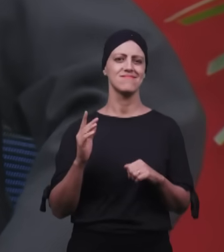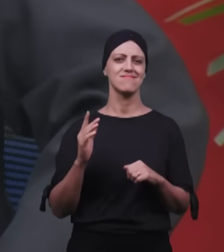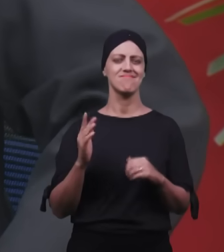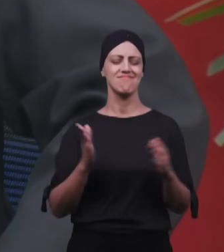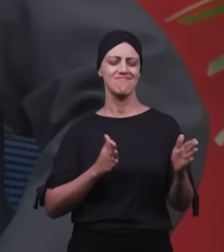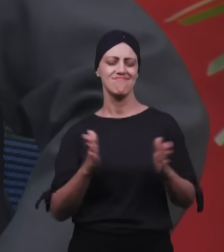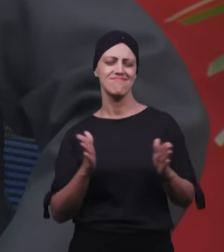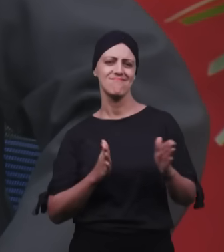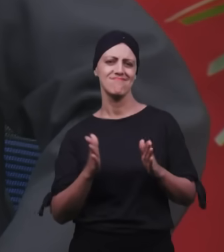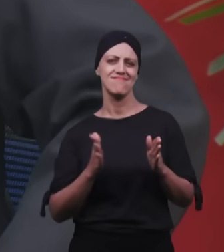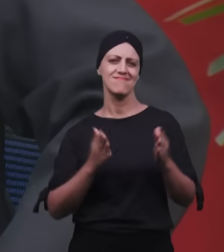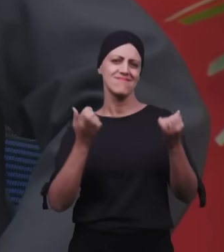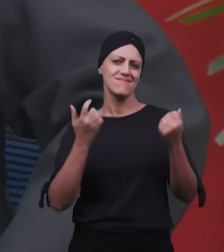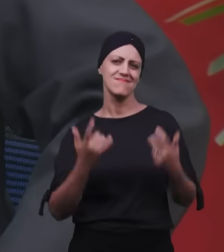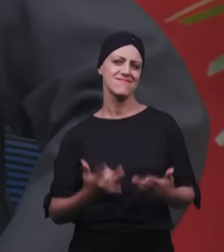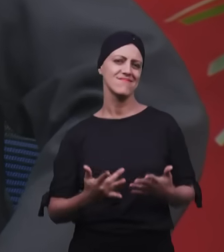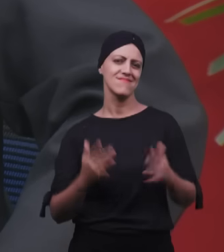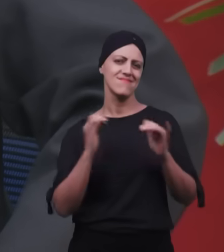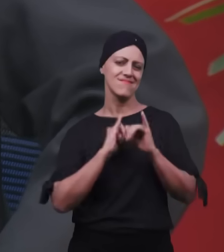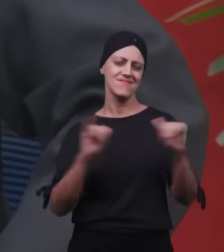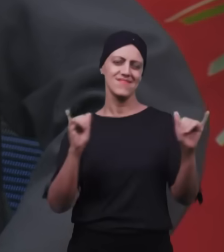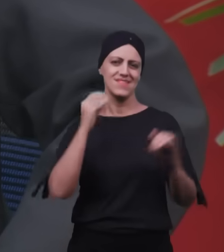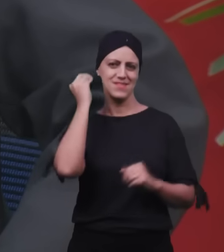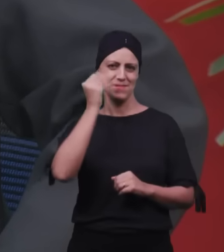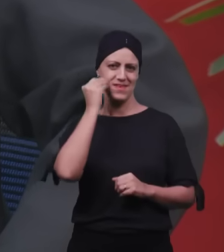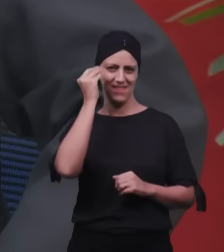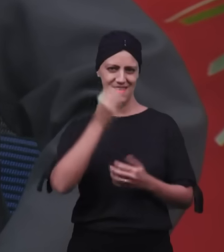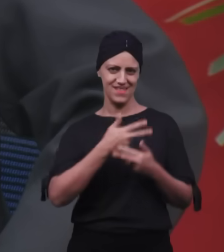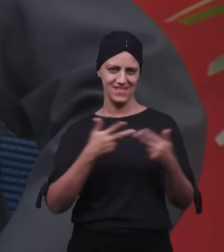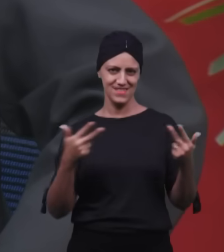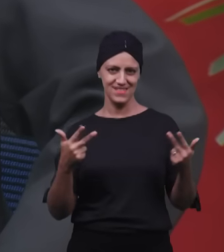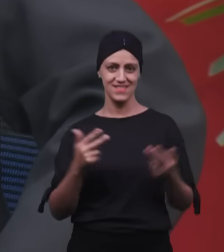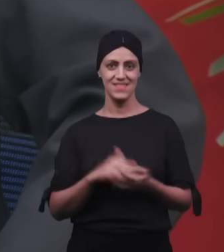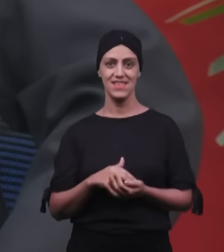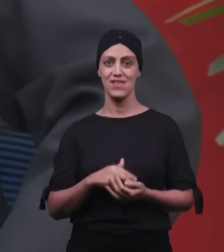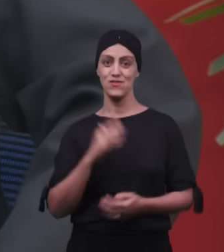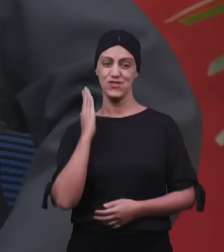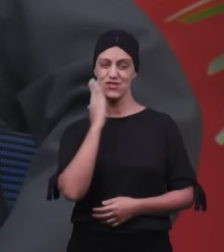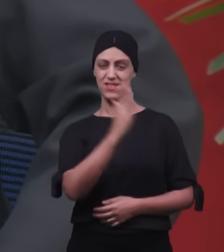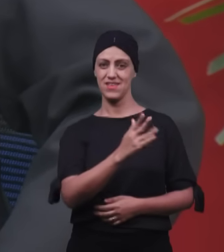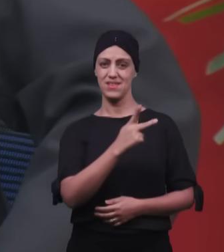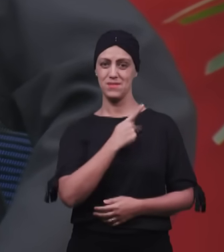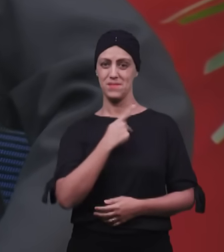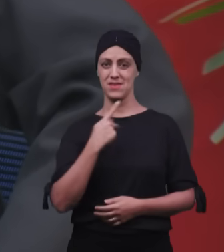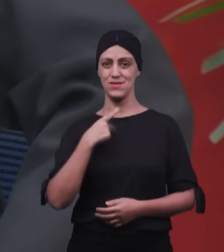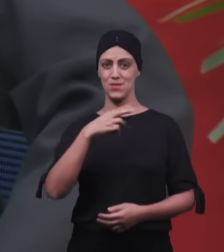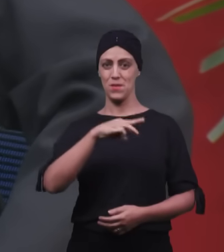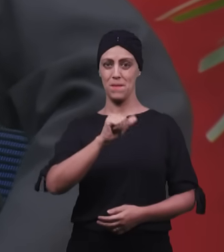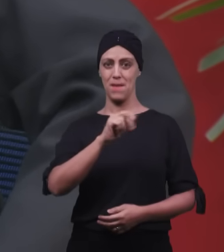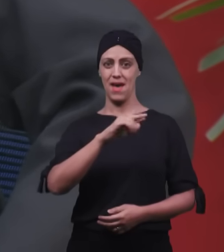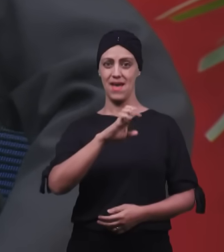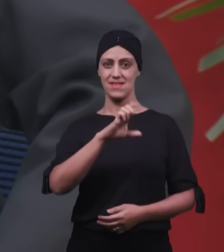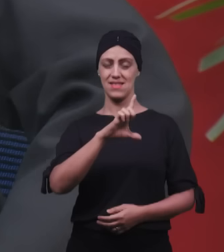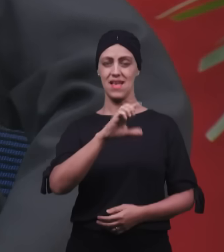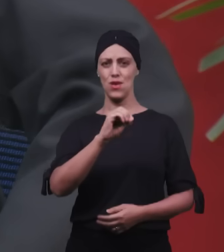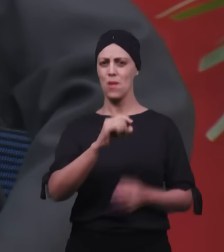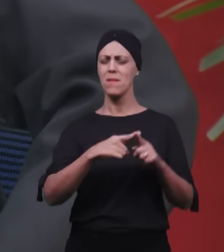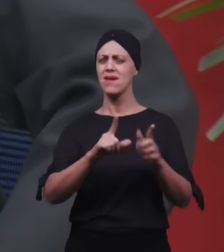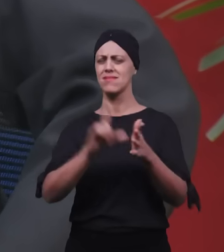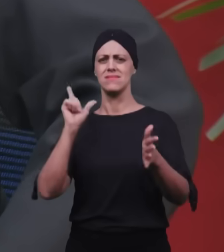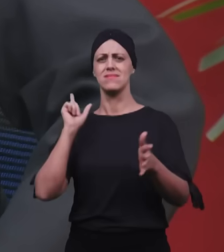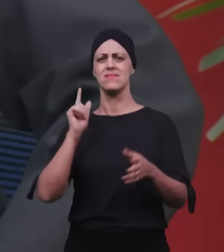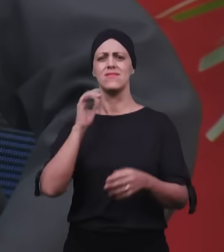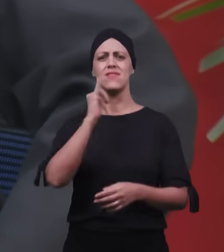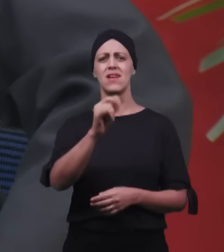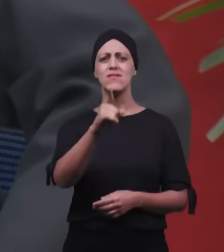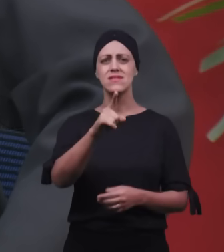período de experiências eu já vou direto aqui conversar com o Pastor Marcelo mas antes eu só queria dizer para os